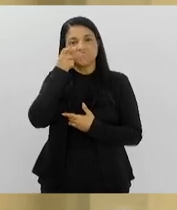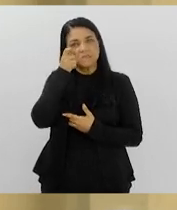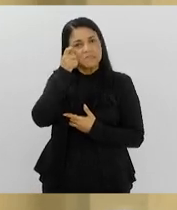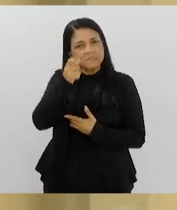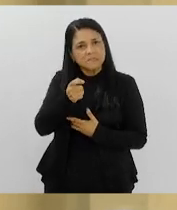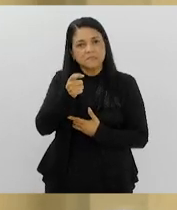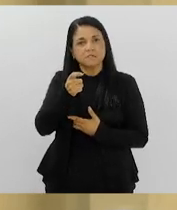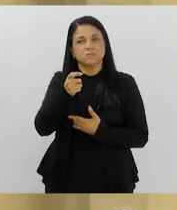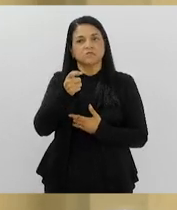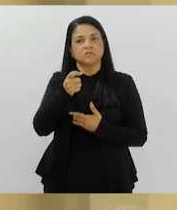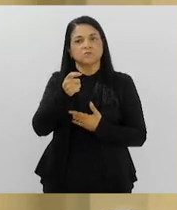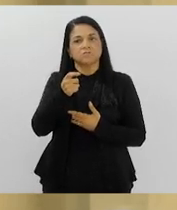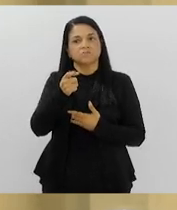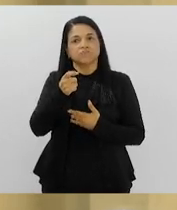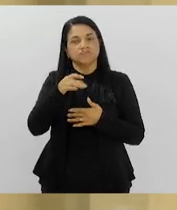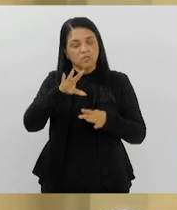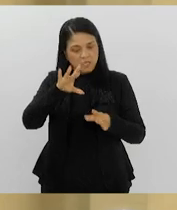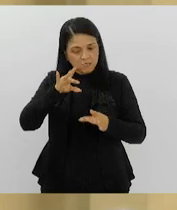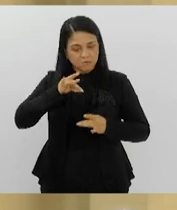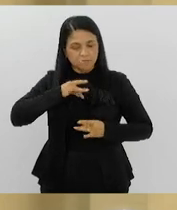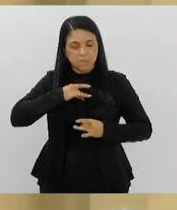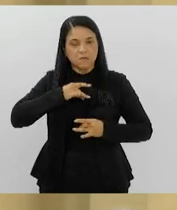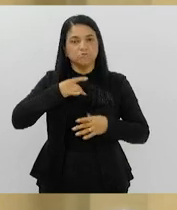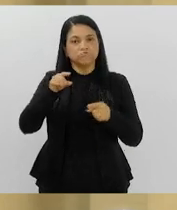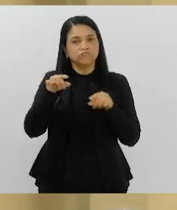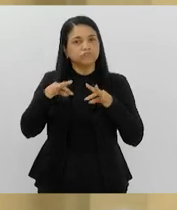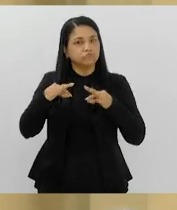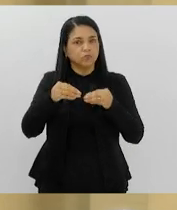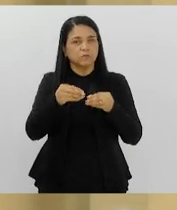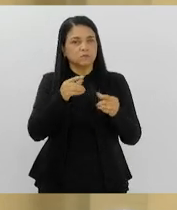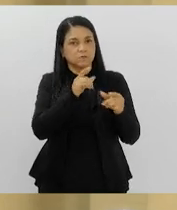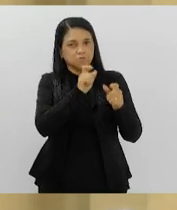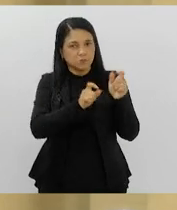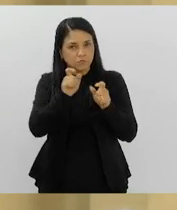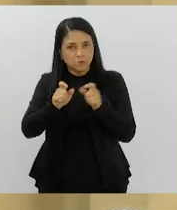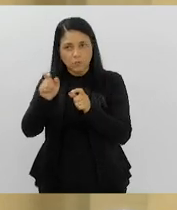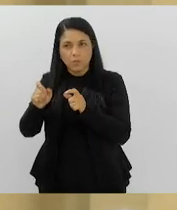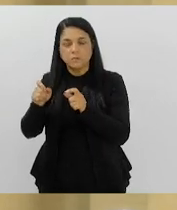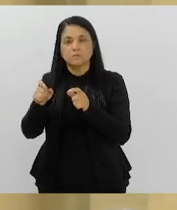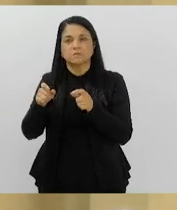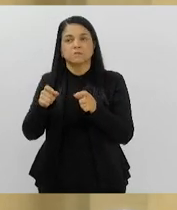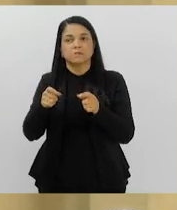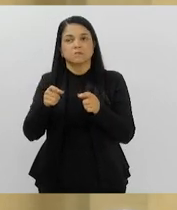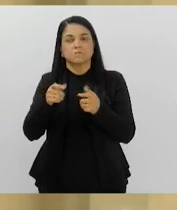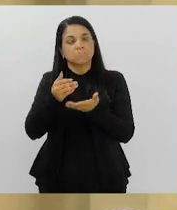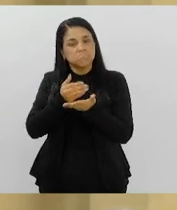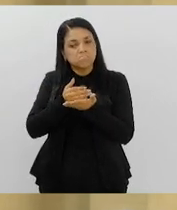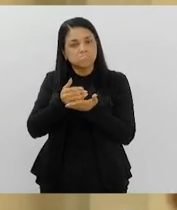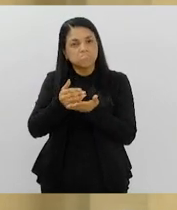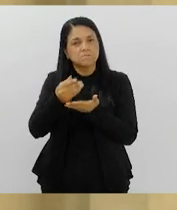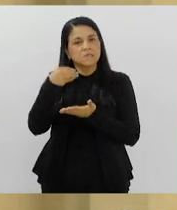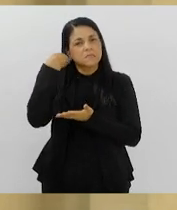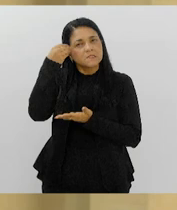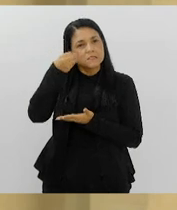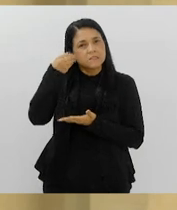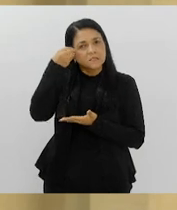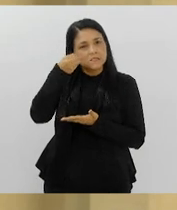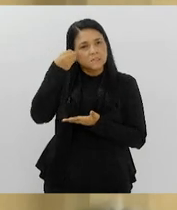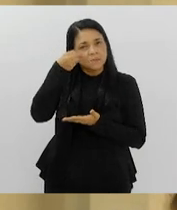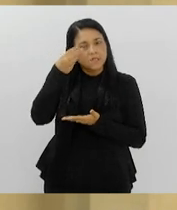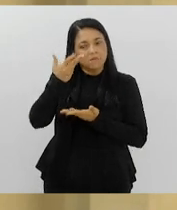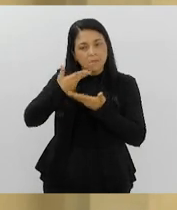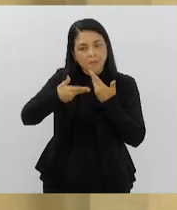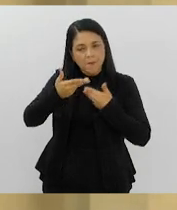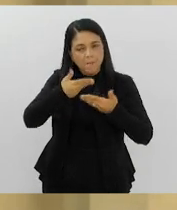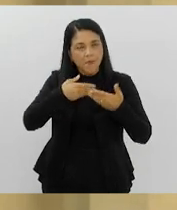nos inspiram a todos e que, com certeza, a partir dessas experiências, outros